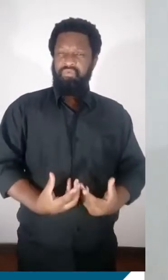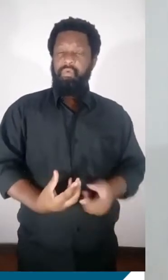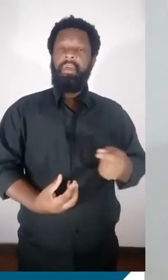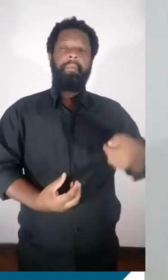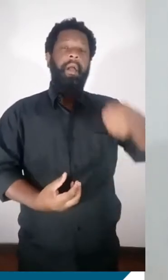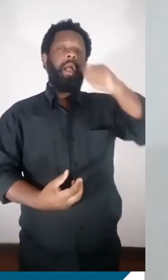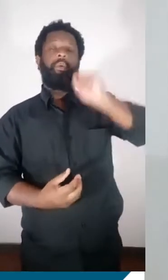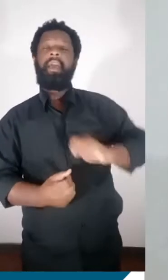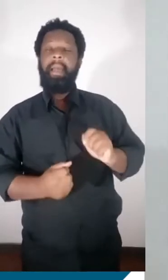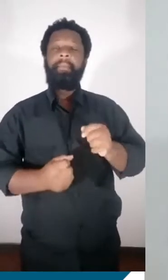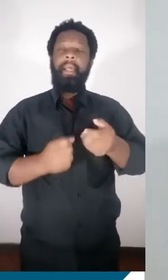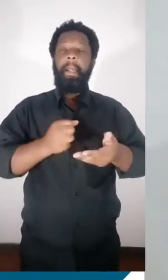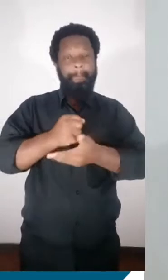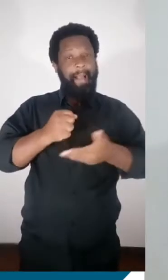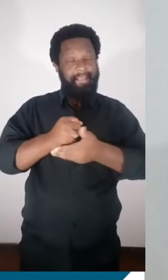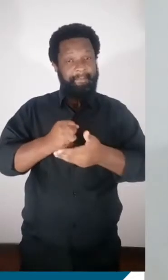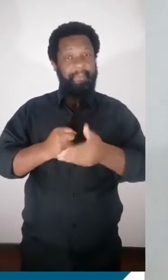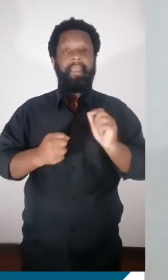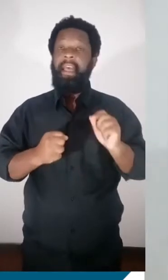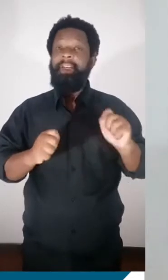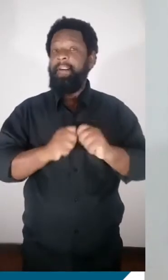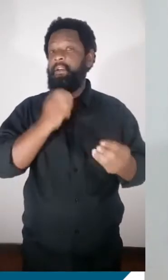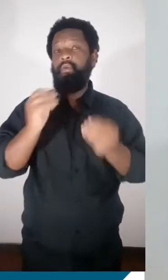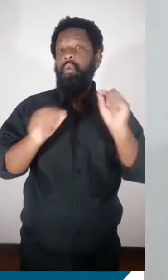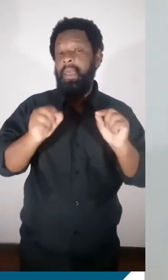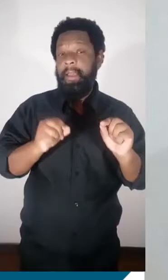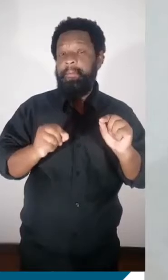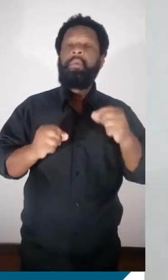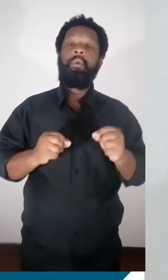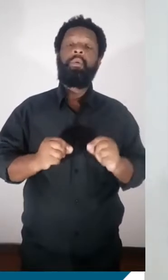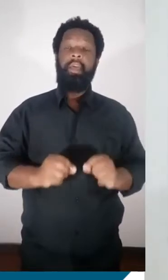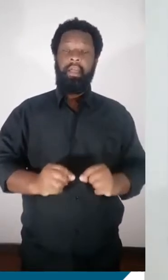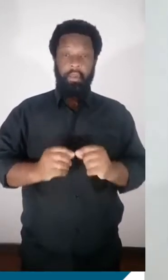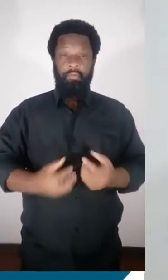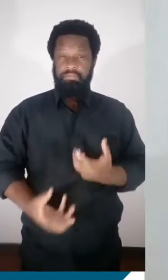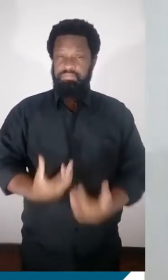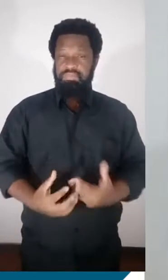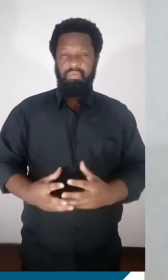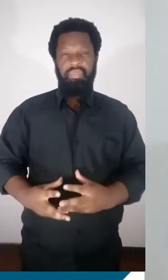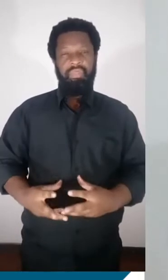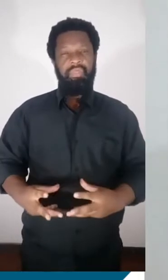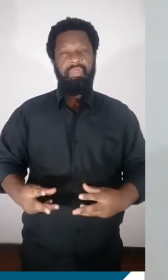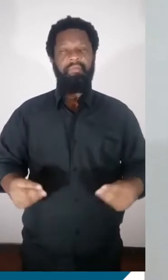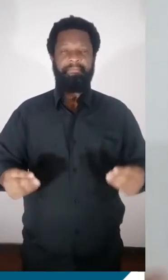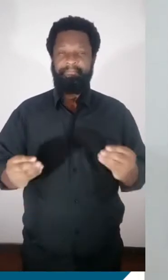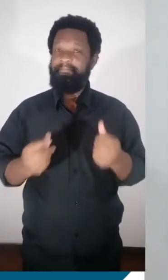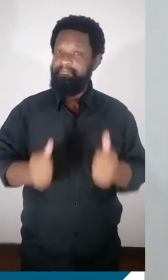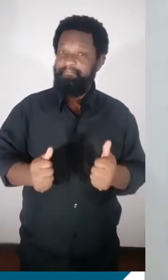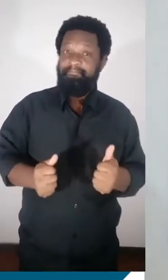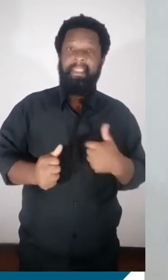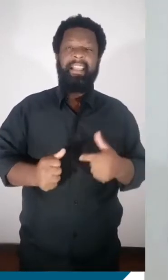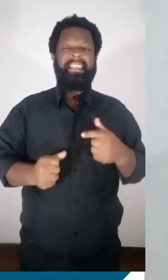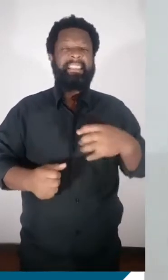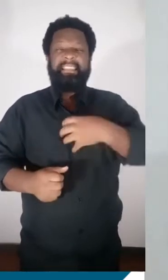magnésia, nós estamos ingerindo uma base. E o que a base é capaz de fazer? É capaz de neutralizar a ação do